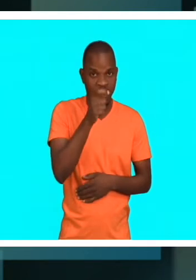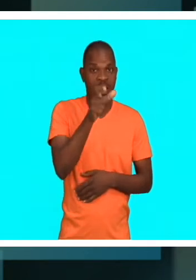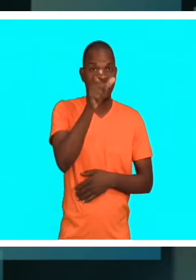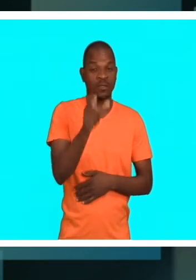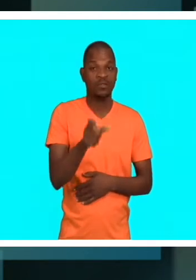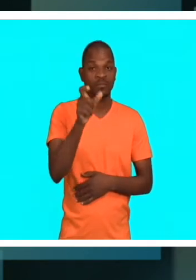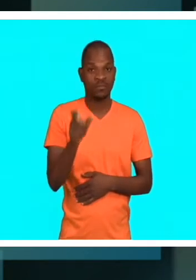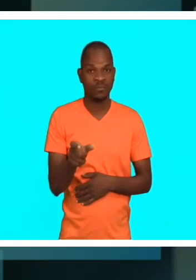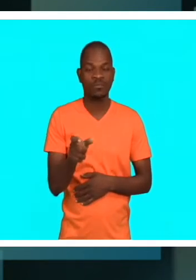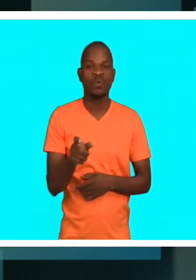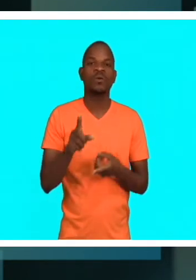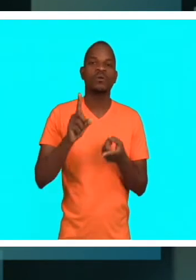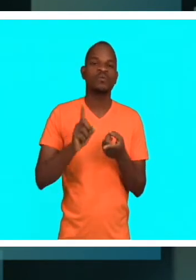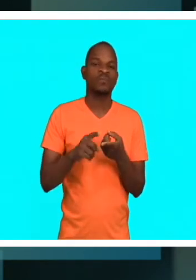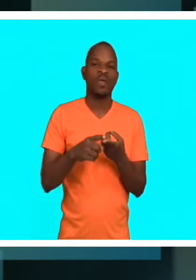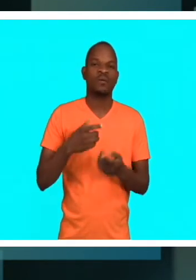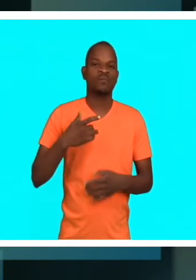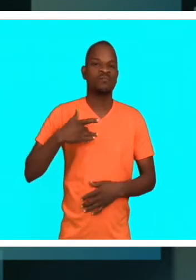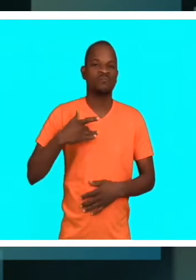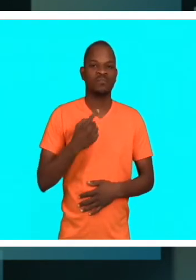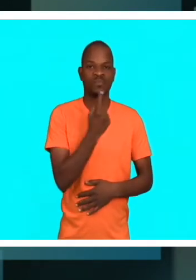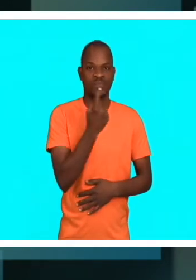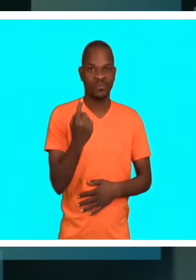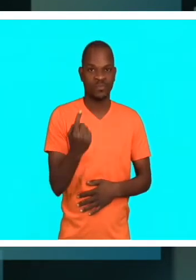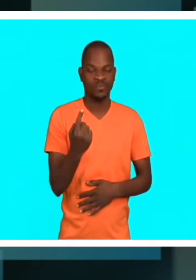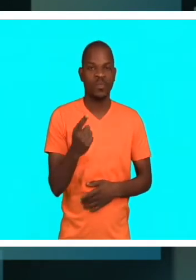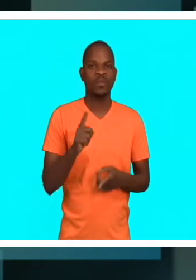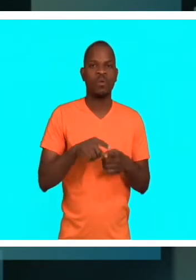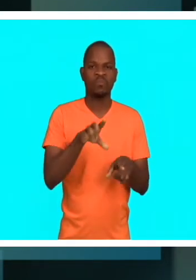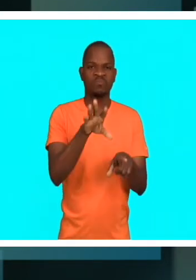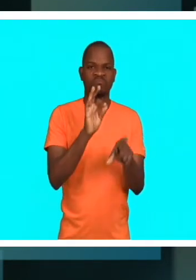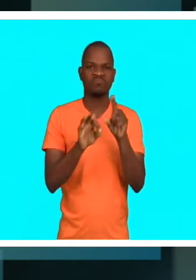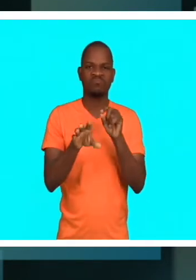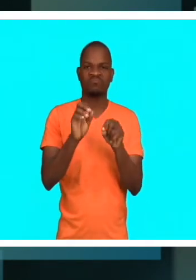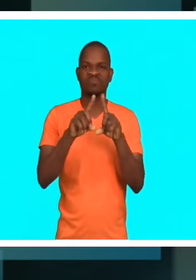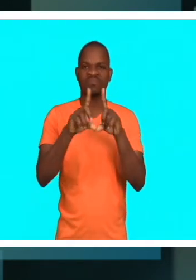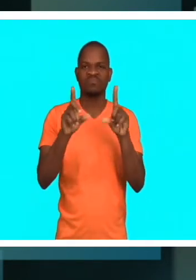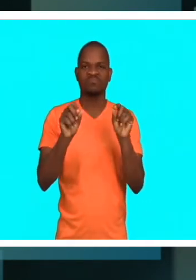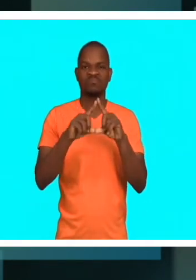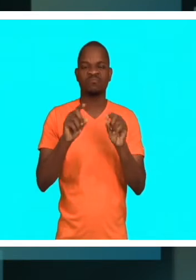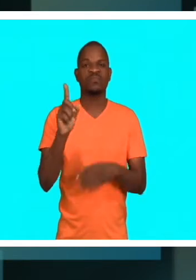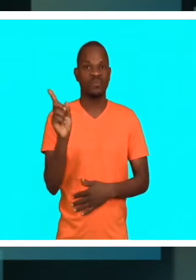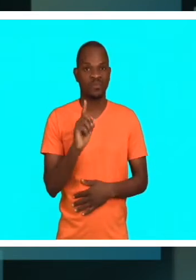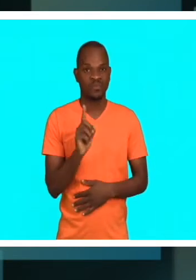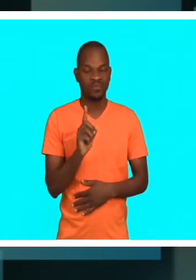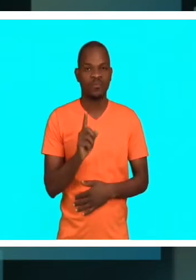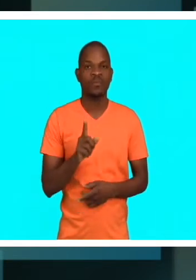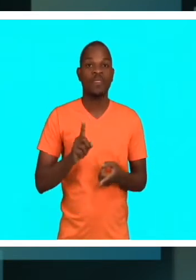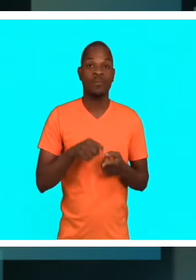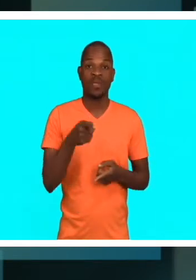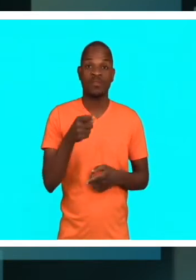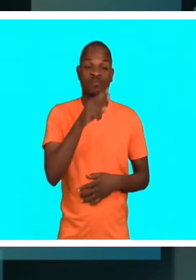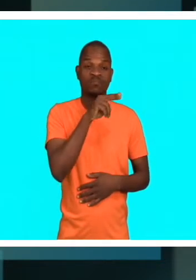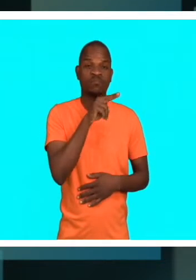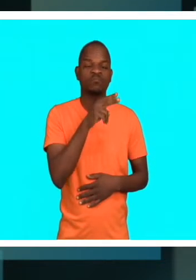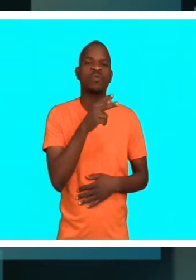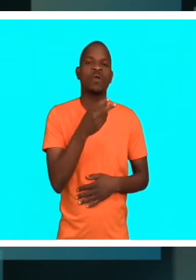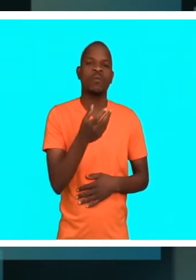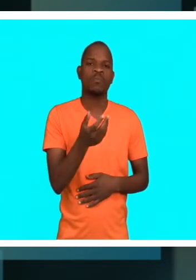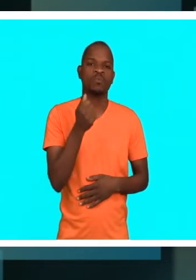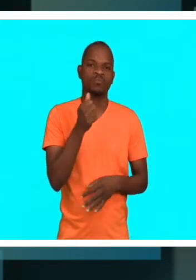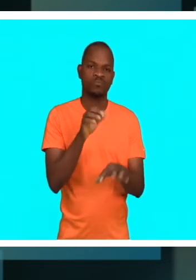que valoriza as fontes e que respeita também a sensibilidade das pessoas. Não tem sido um jornalismo sensacionalista.